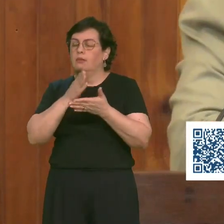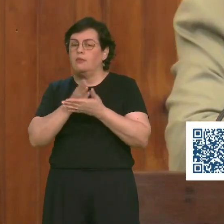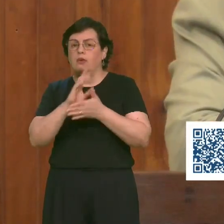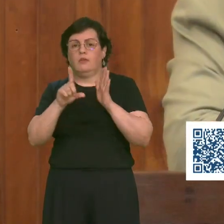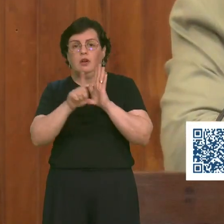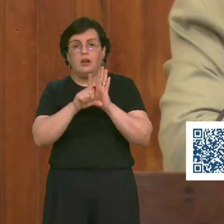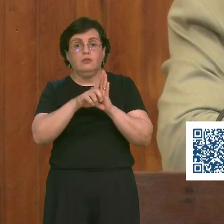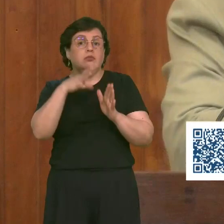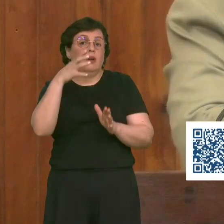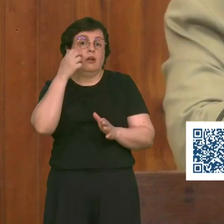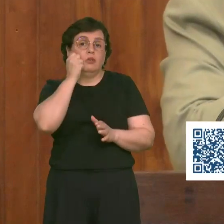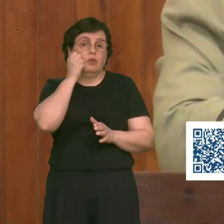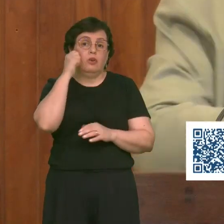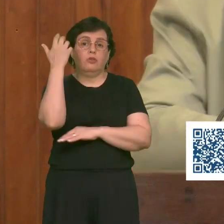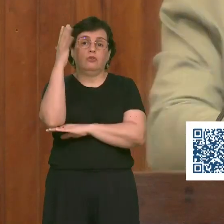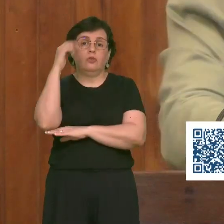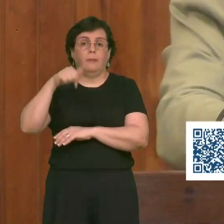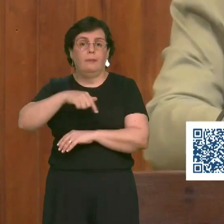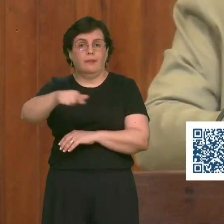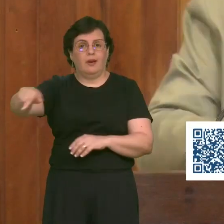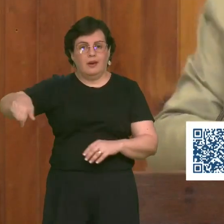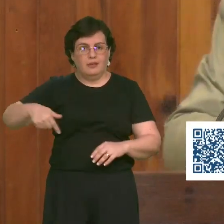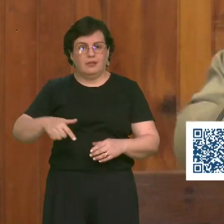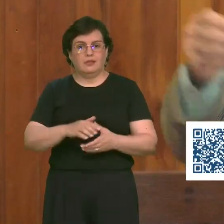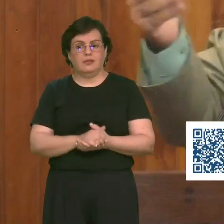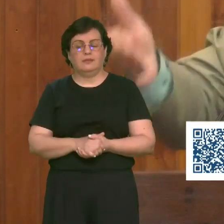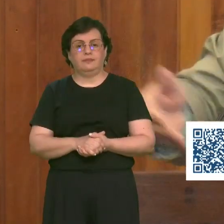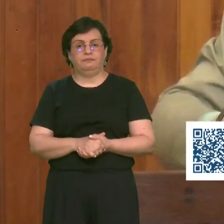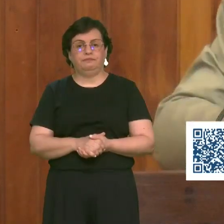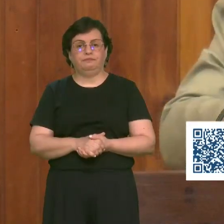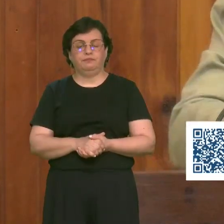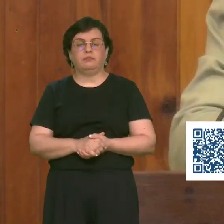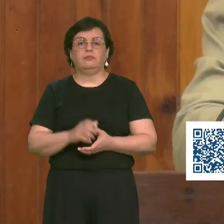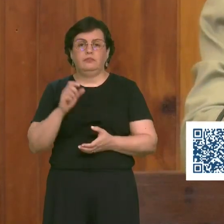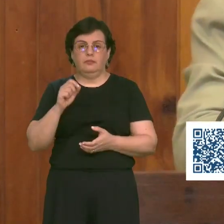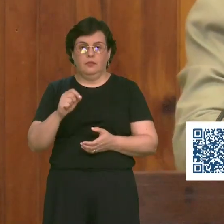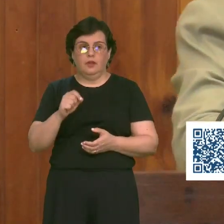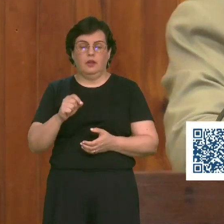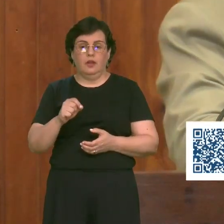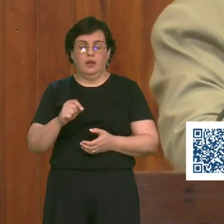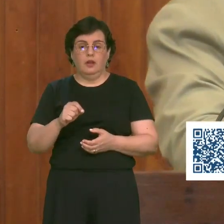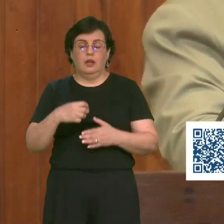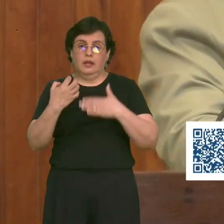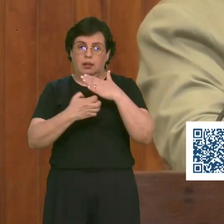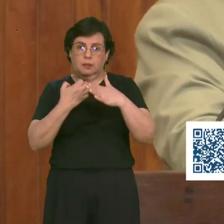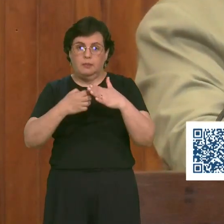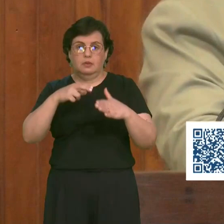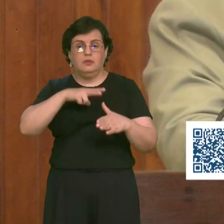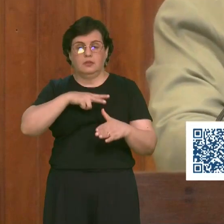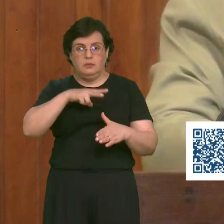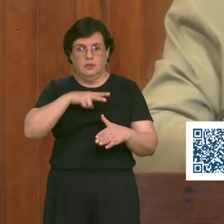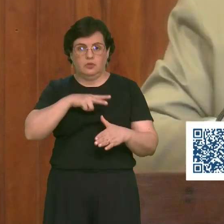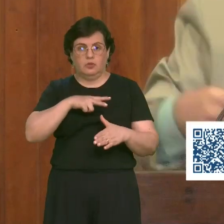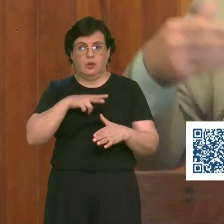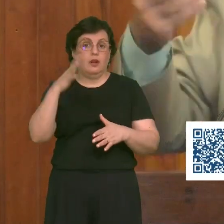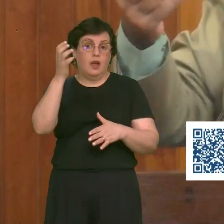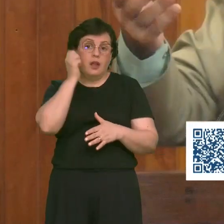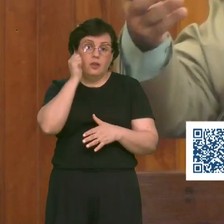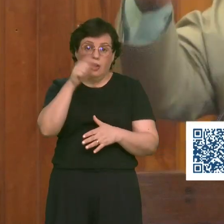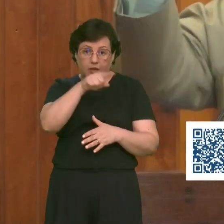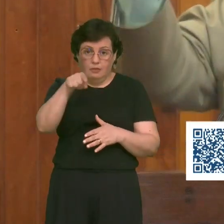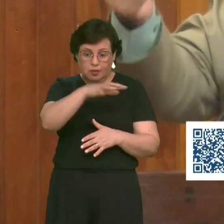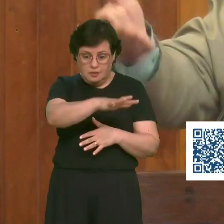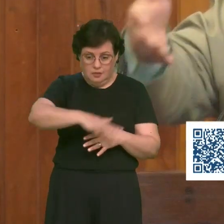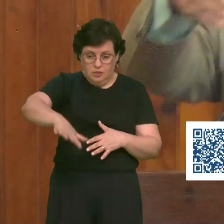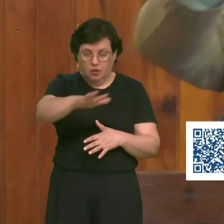do adote uma praça que a iniciativa privada empresas adotam esses espaços públicos para